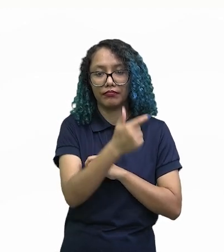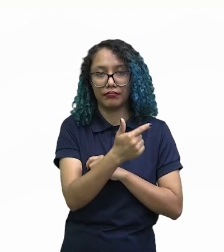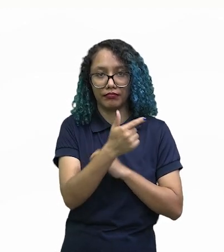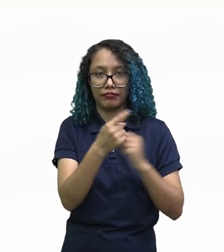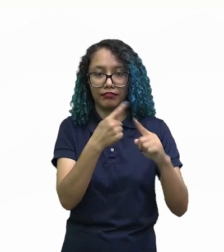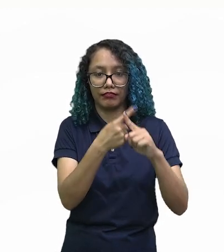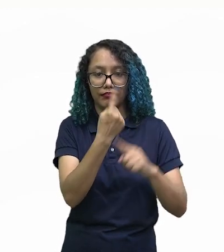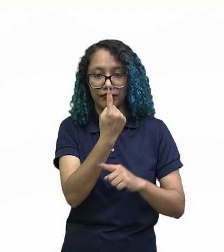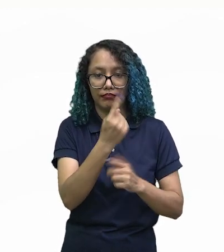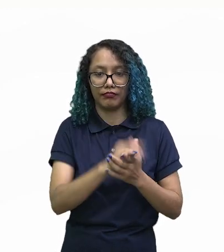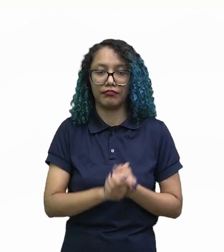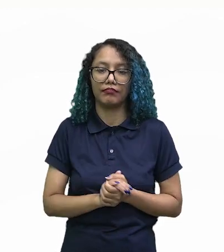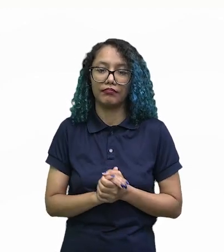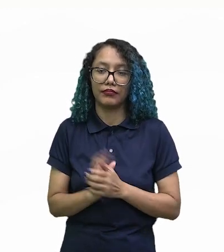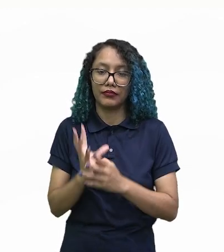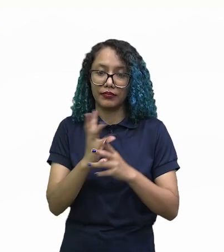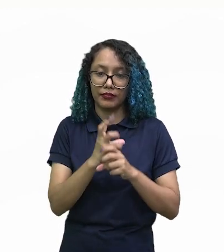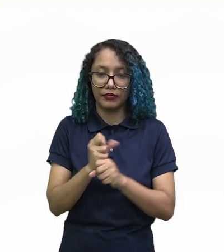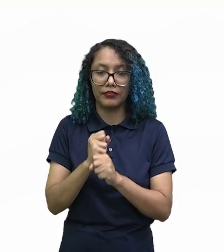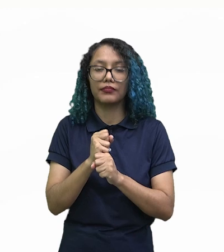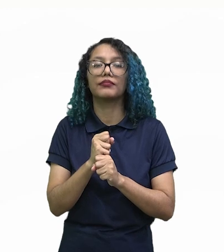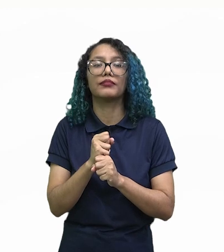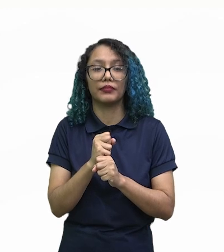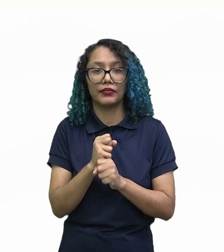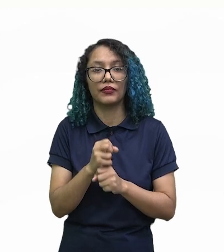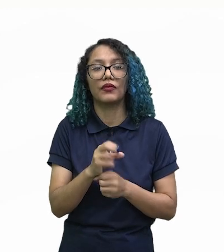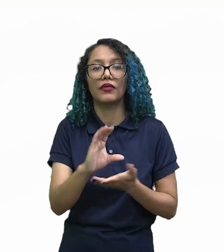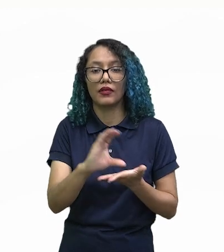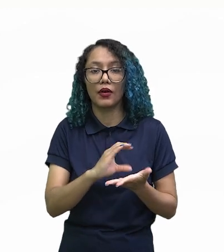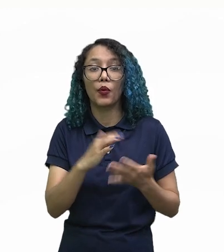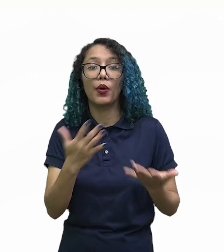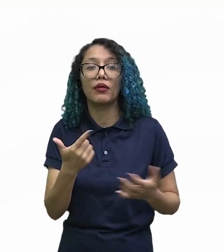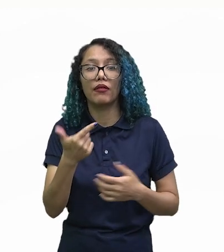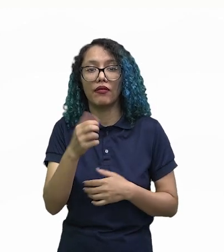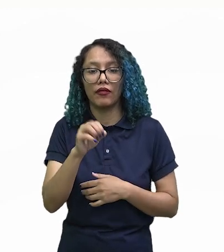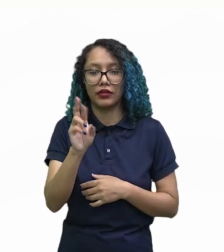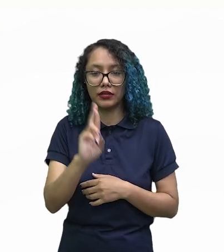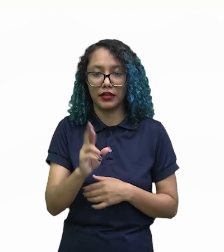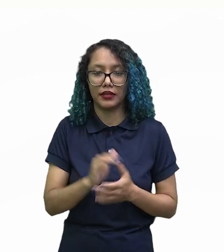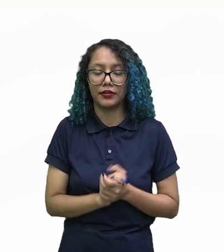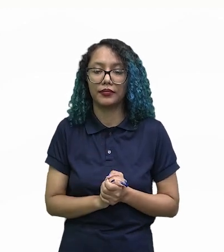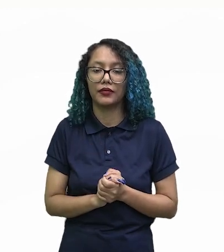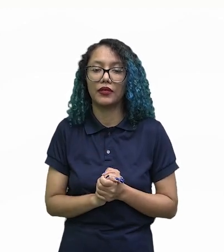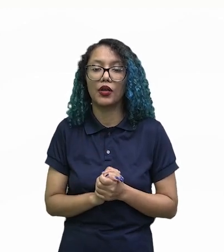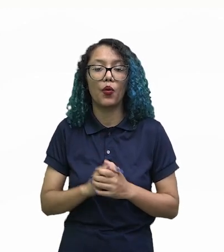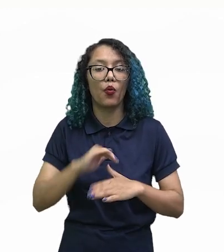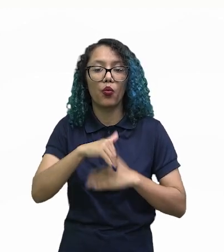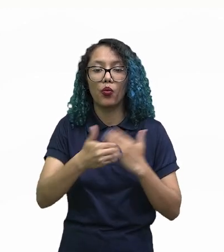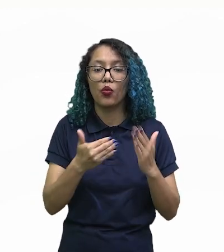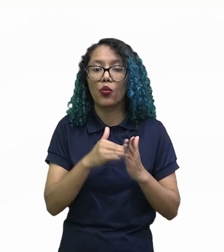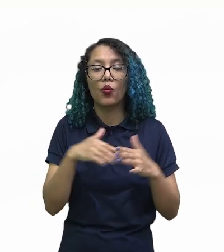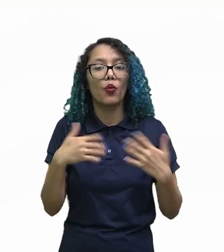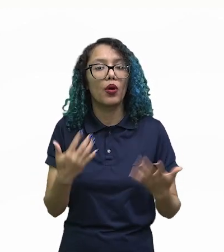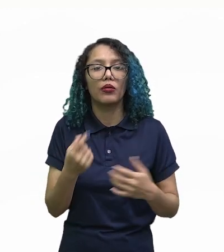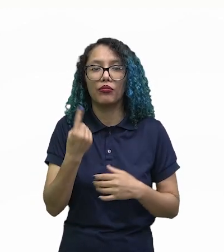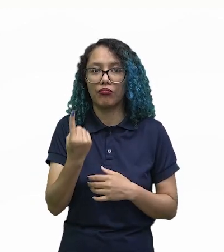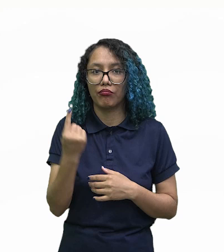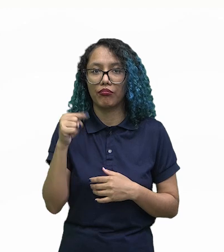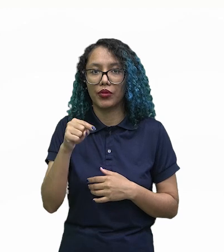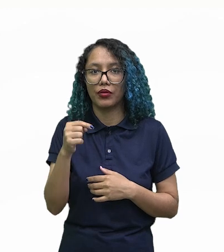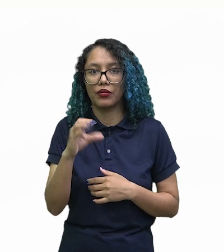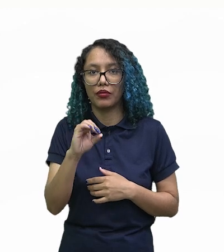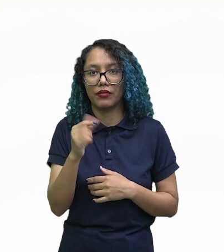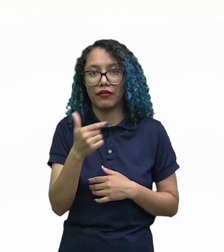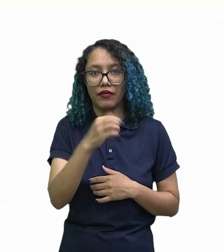Então, ao final, você vai receber R$20. Aqui você vai ter um montante de R$1.020. Qual